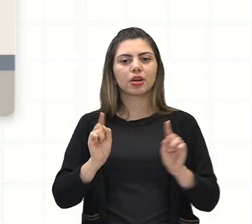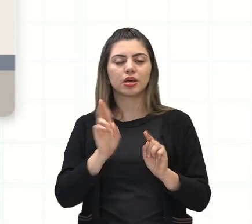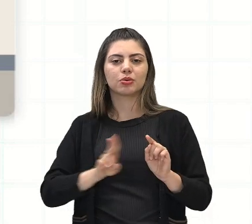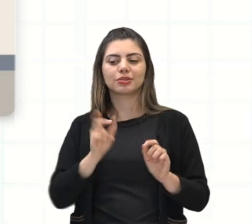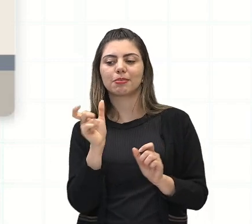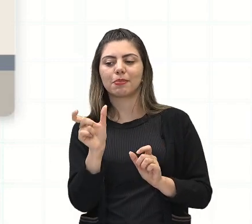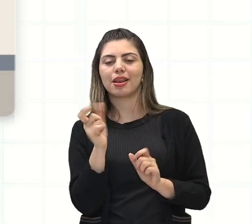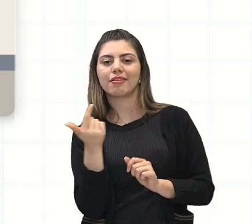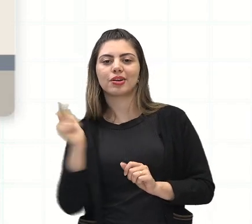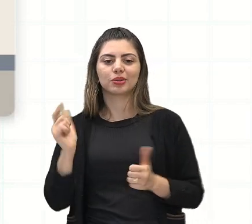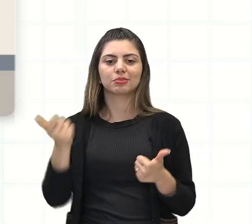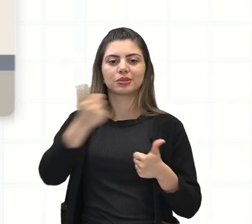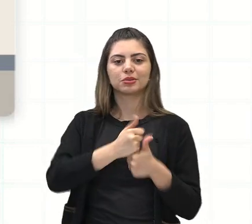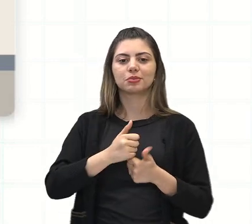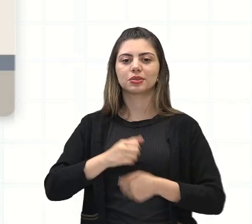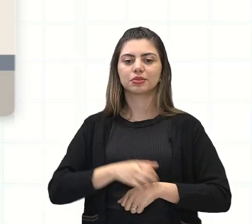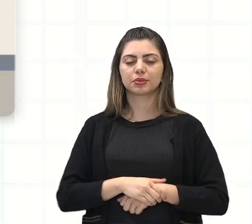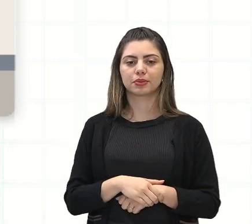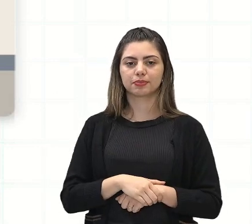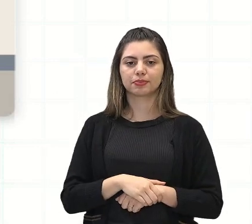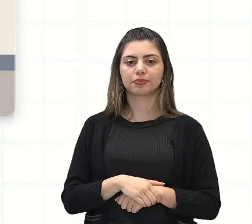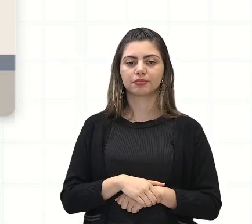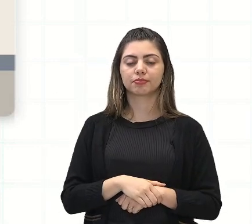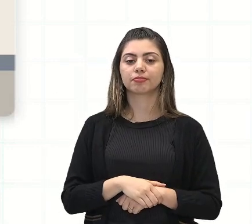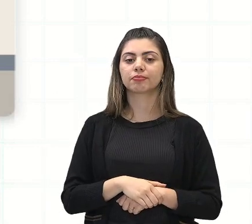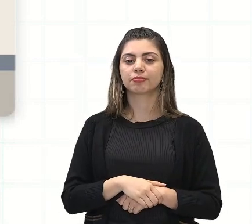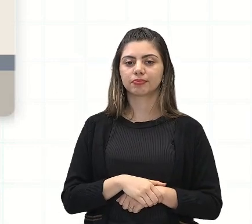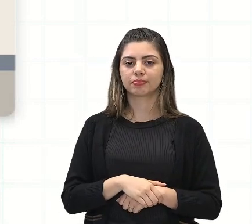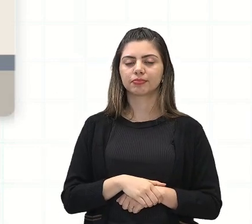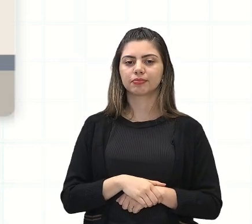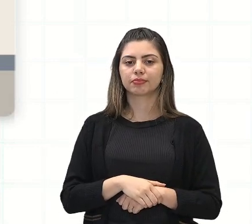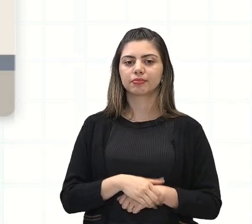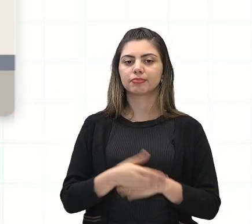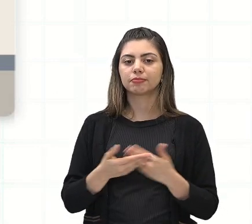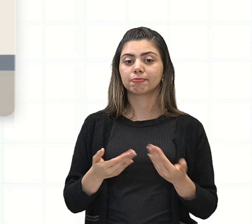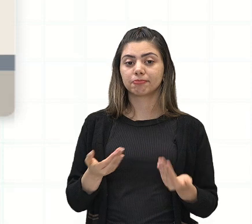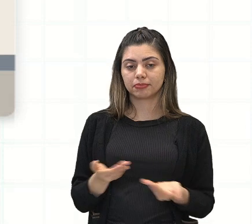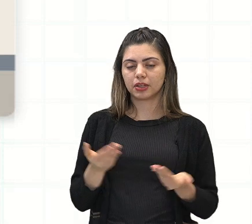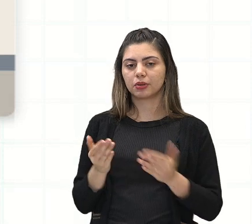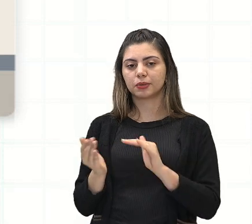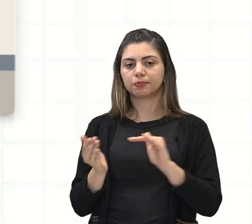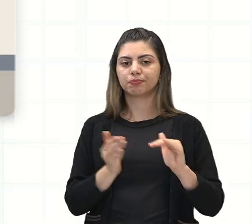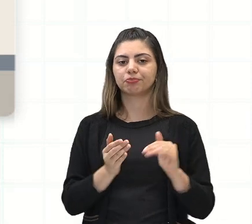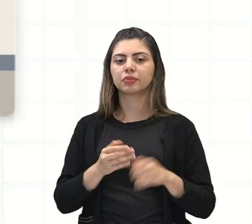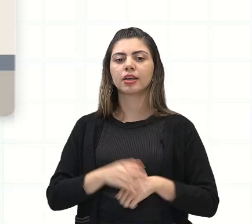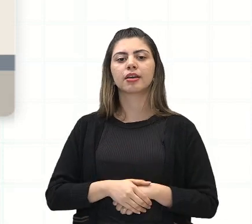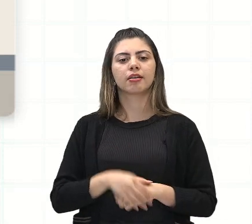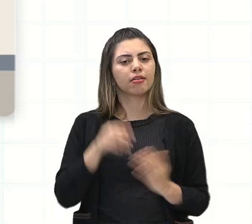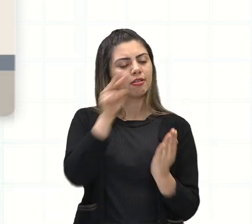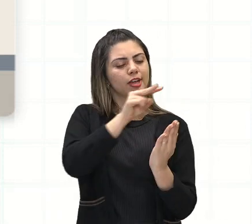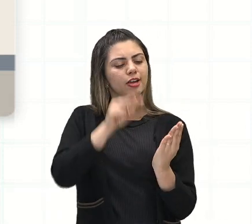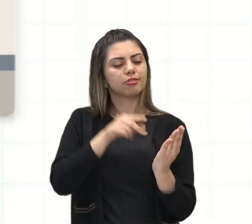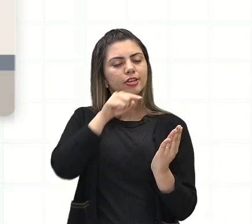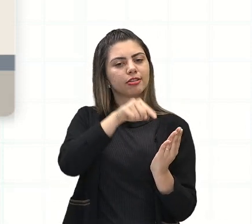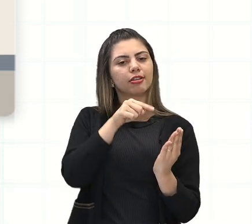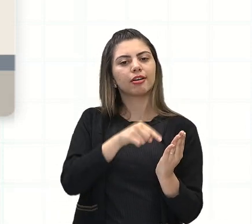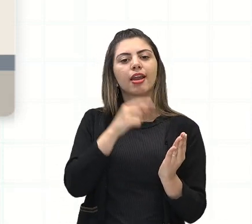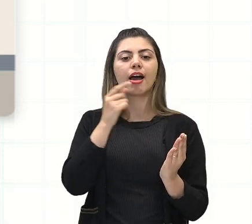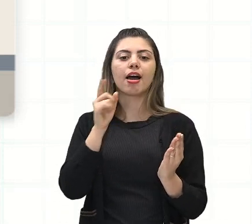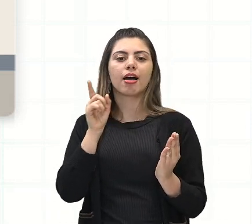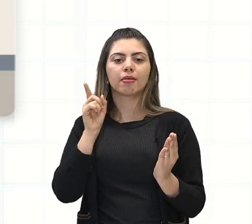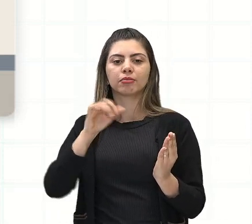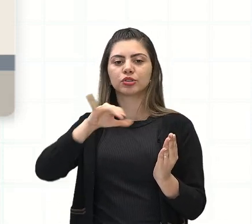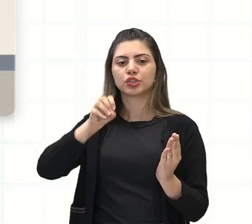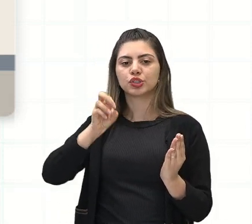Outra metonímia bastante comum, como a gente viu lá no nosso exemplo, acabei de ler o Jorge Amado que emprestei. Agora trouxe de volta.